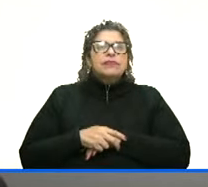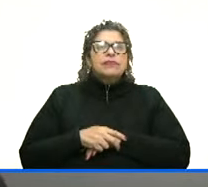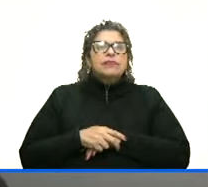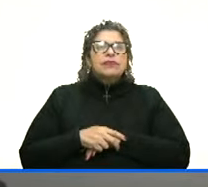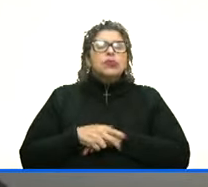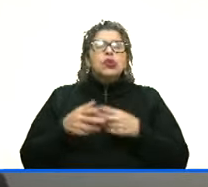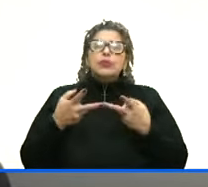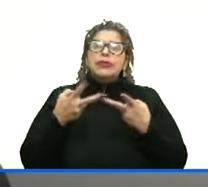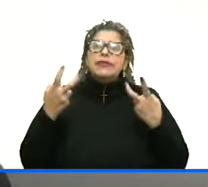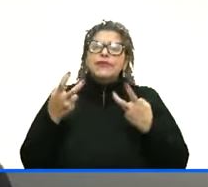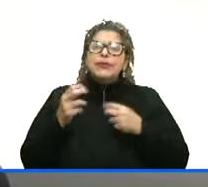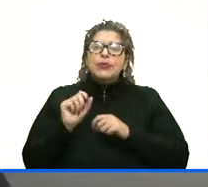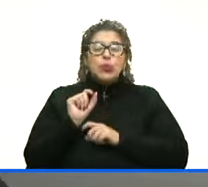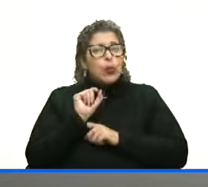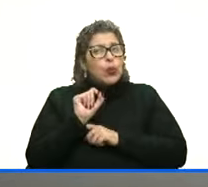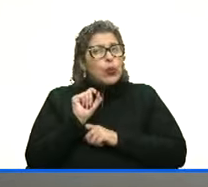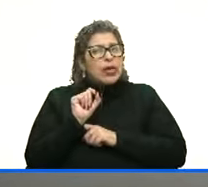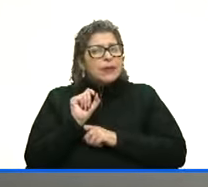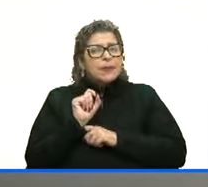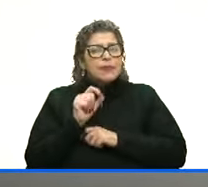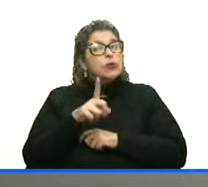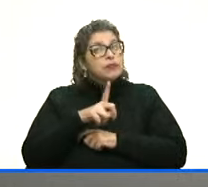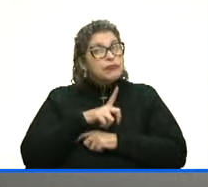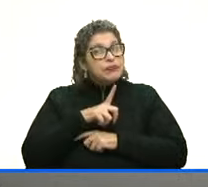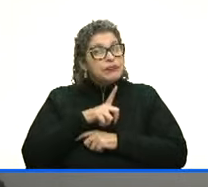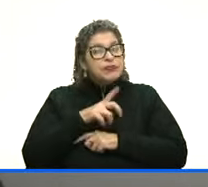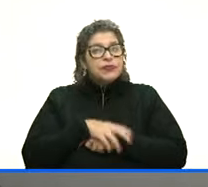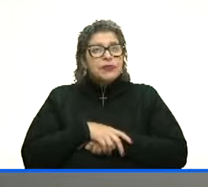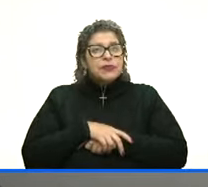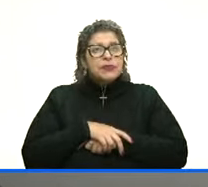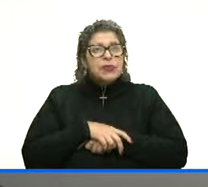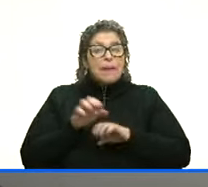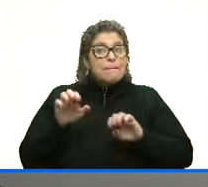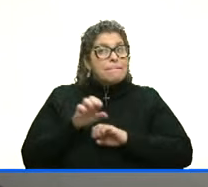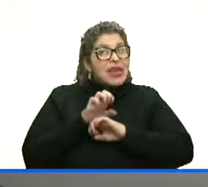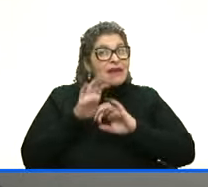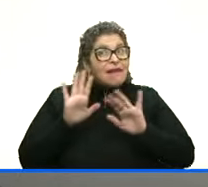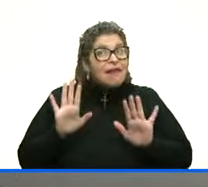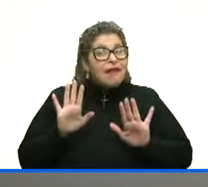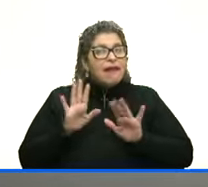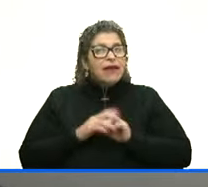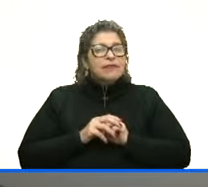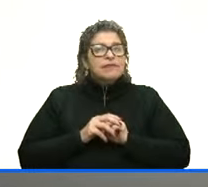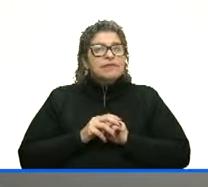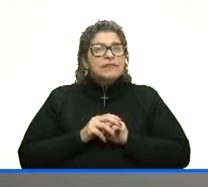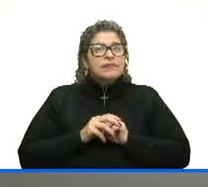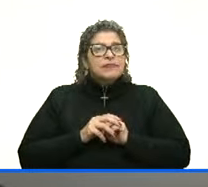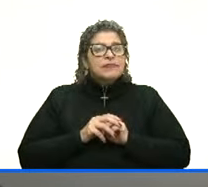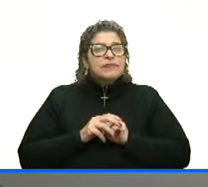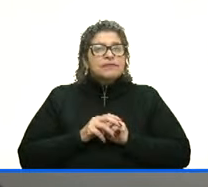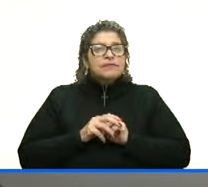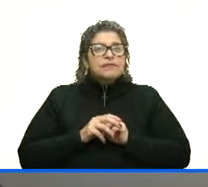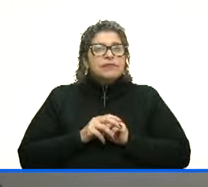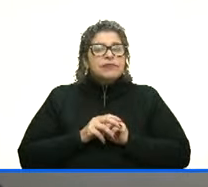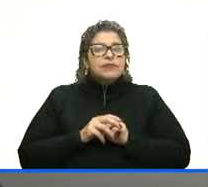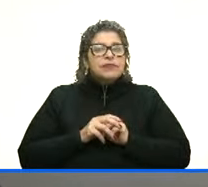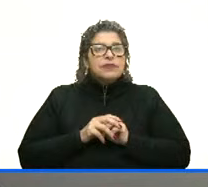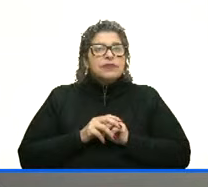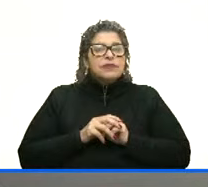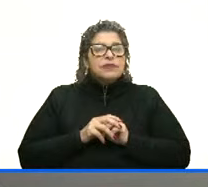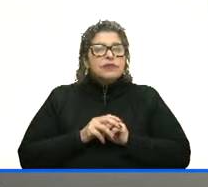nós notamos, não só notamos, como tivemos bem claro, né, e expressamos muito